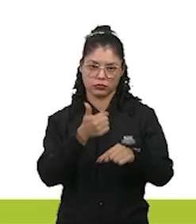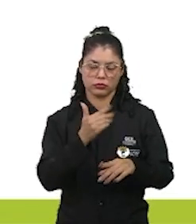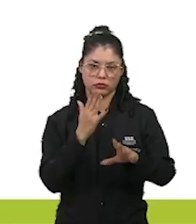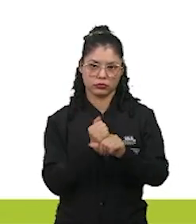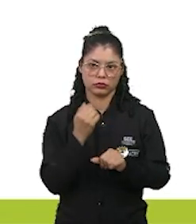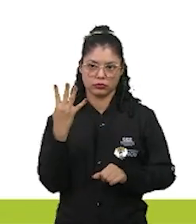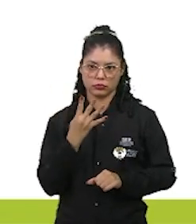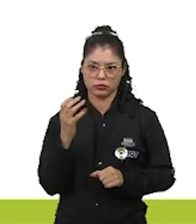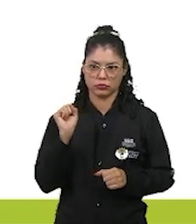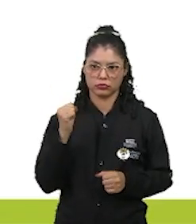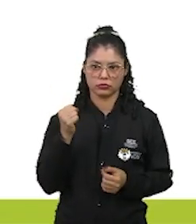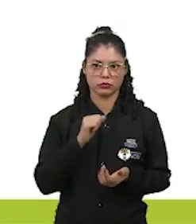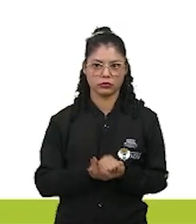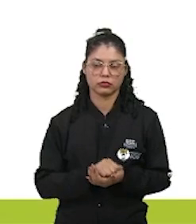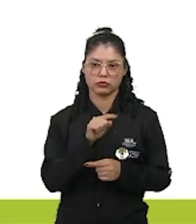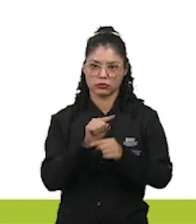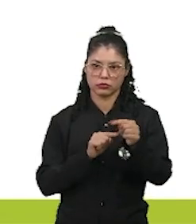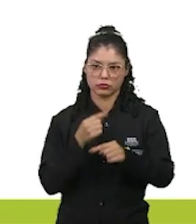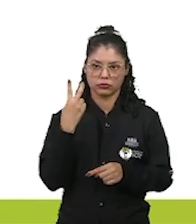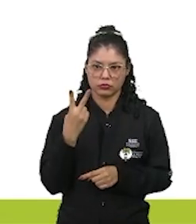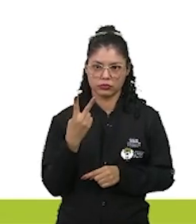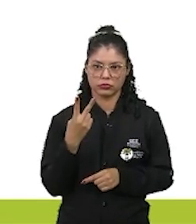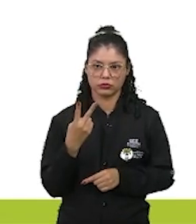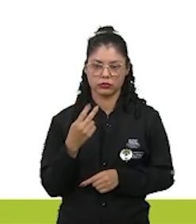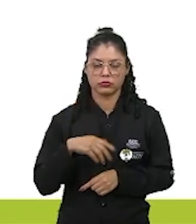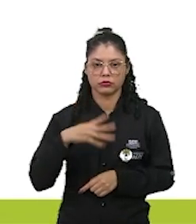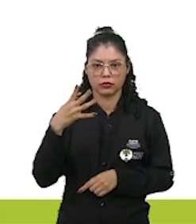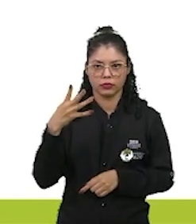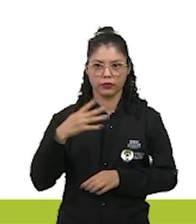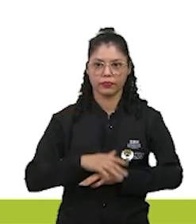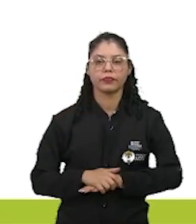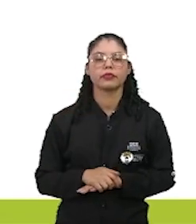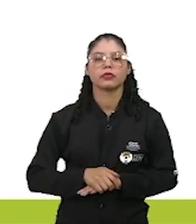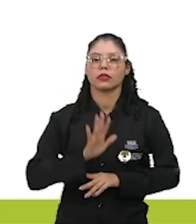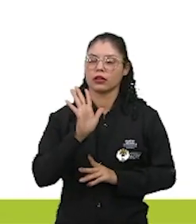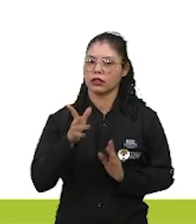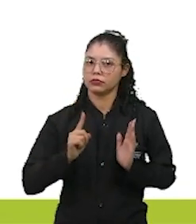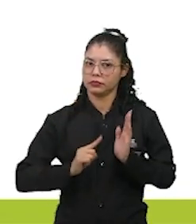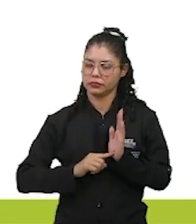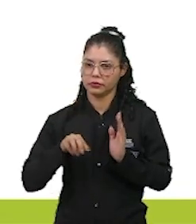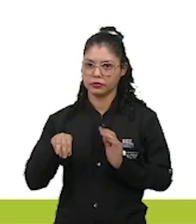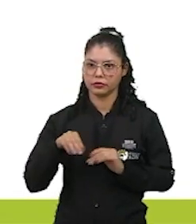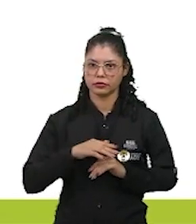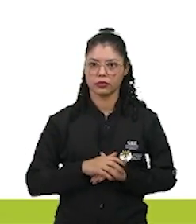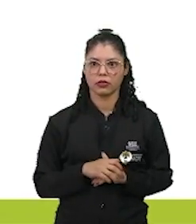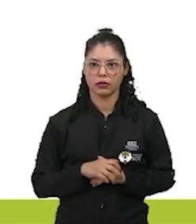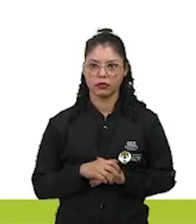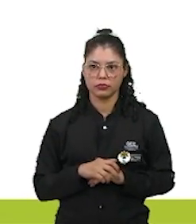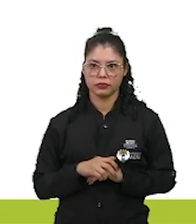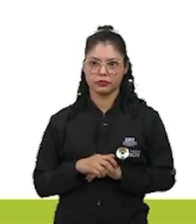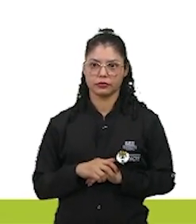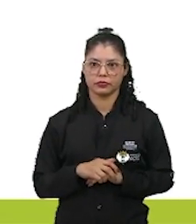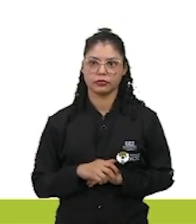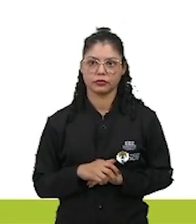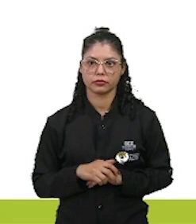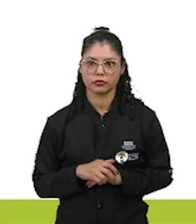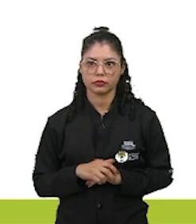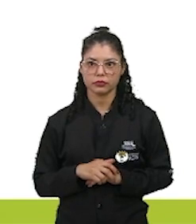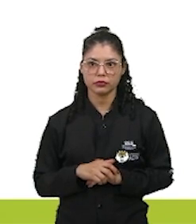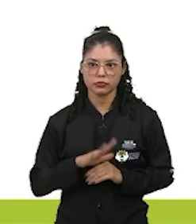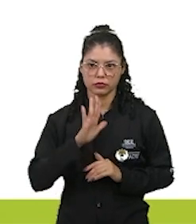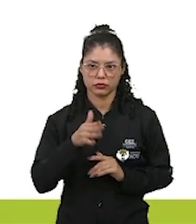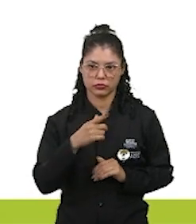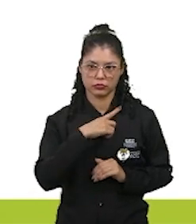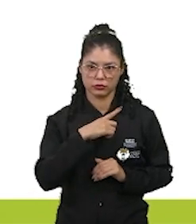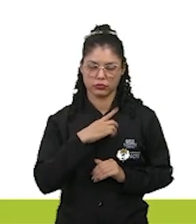4 dá 8, 8 dividido por 2 dá 4. Esse já é o ponto médio, tá? Então, se eu olhar aqui no meu gráfico, o ponto médio já